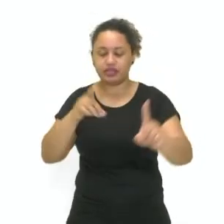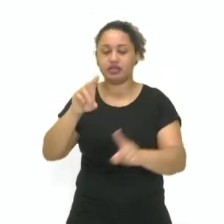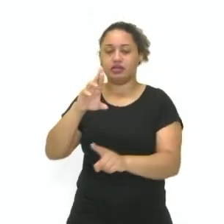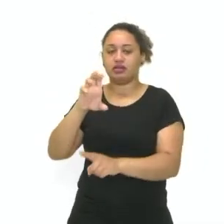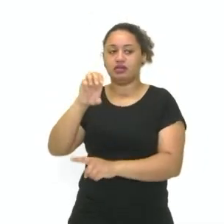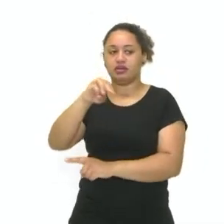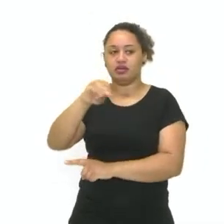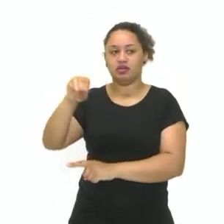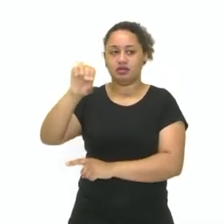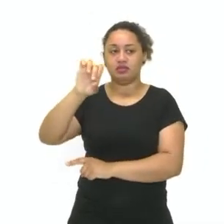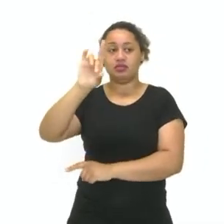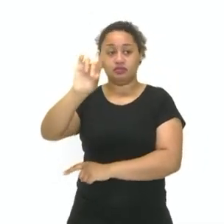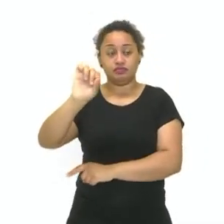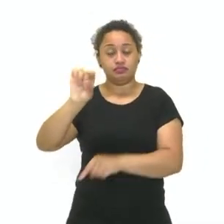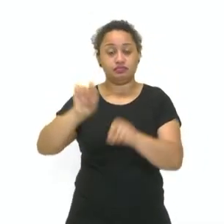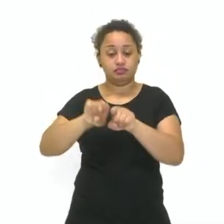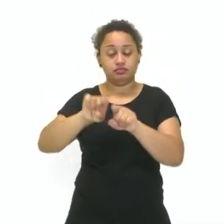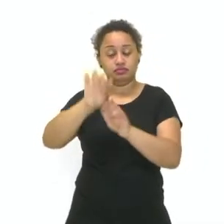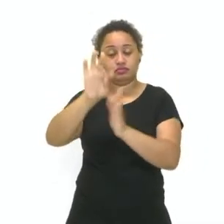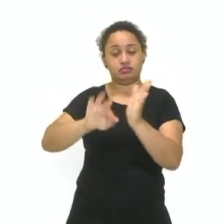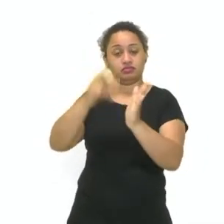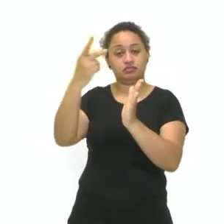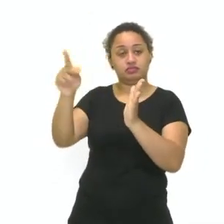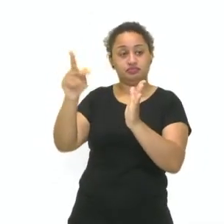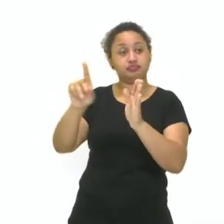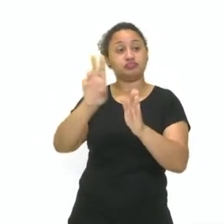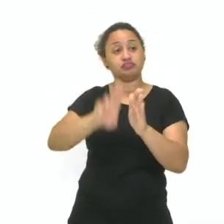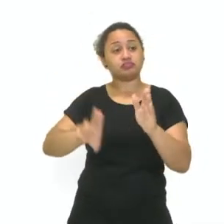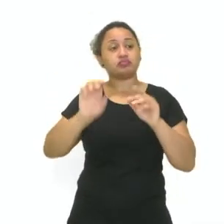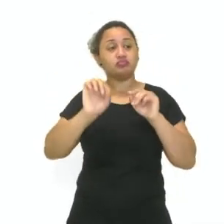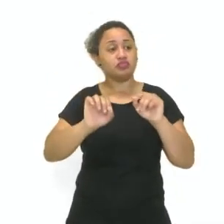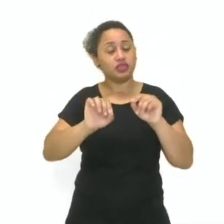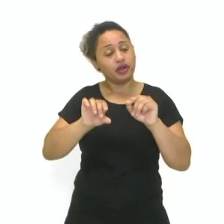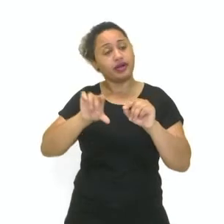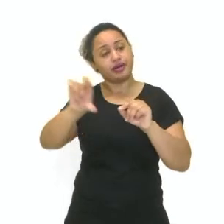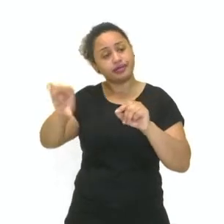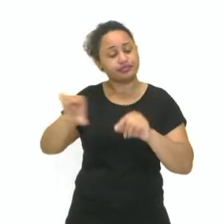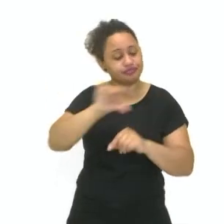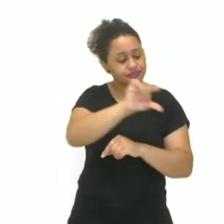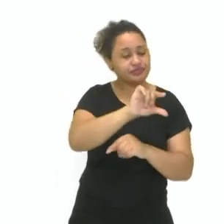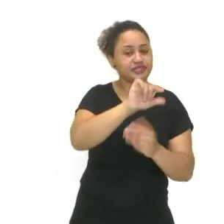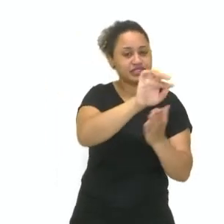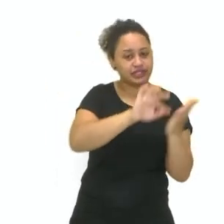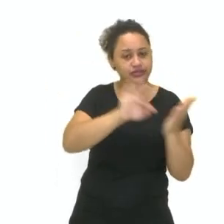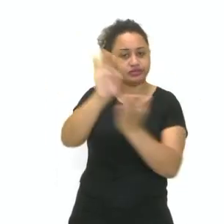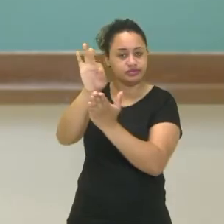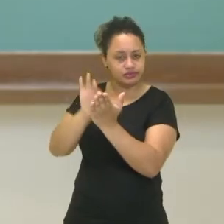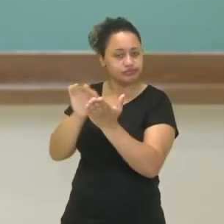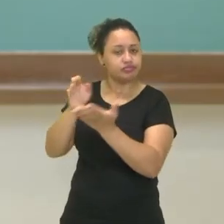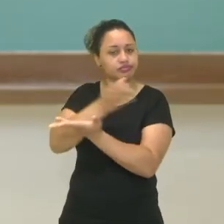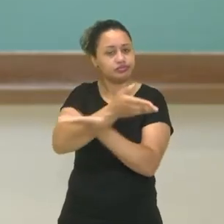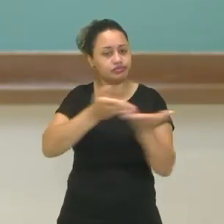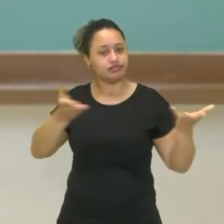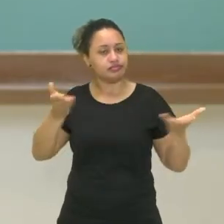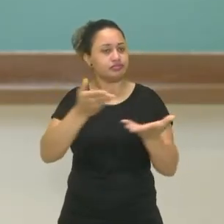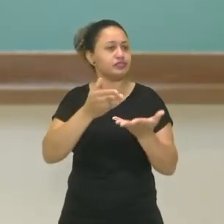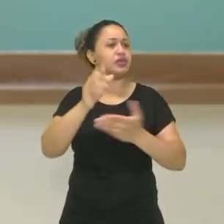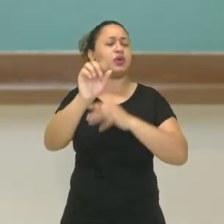obra, usando o quê? A metalinguagem e a intertextualidade. Como eu sei o